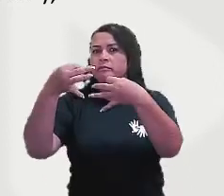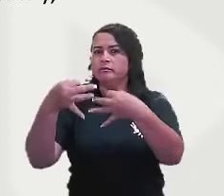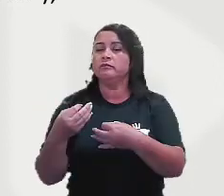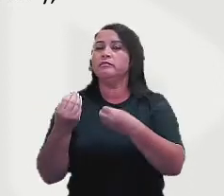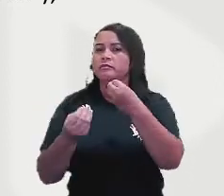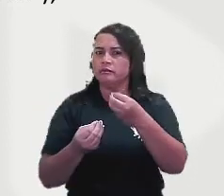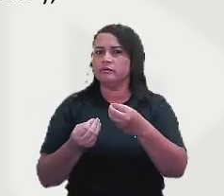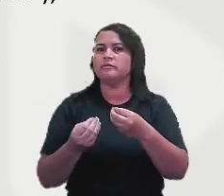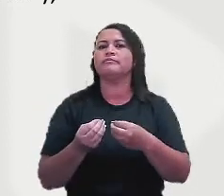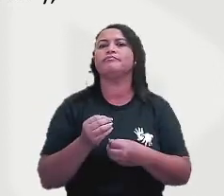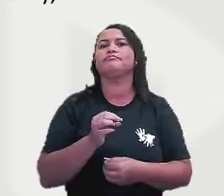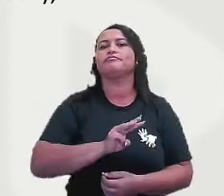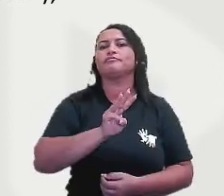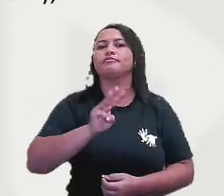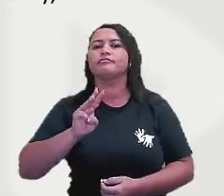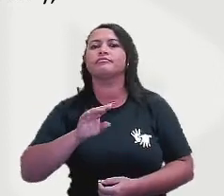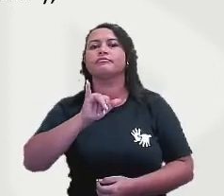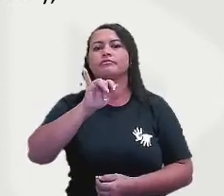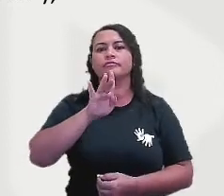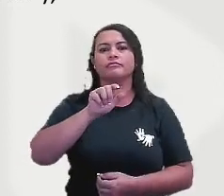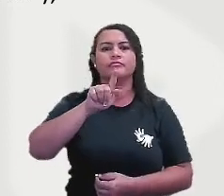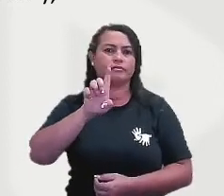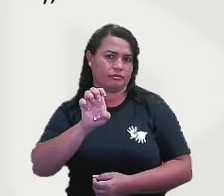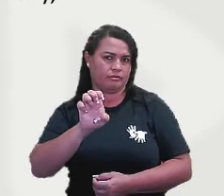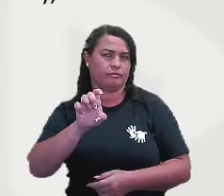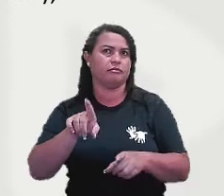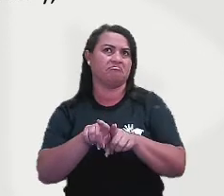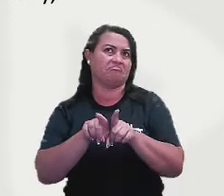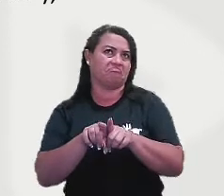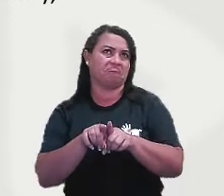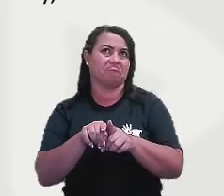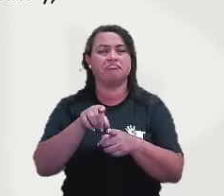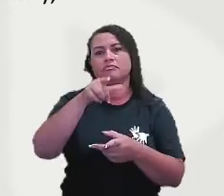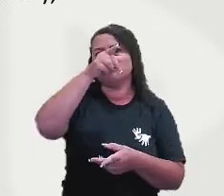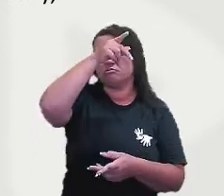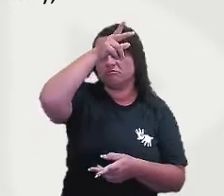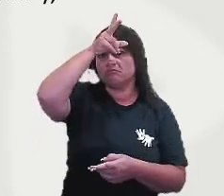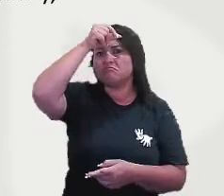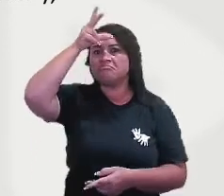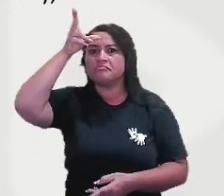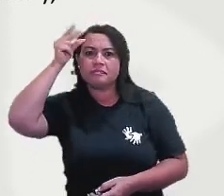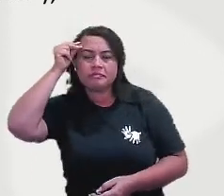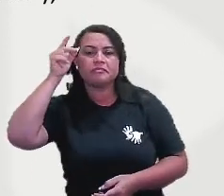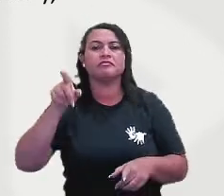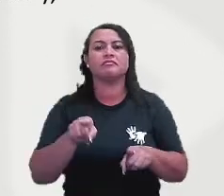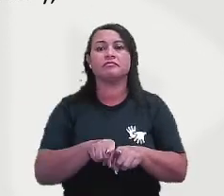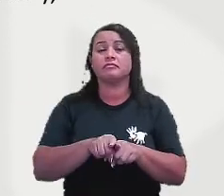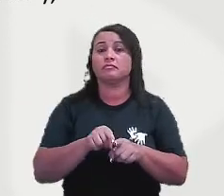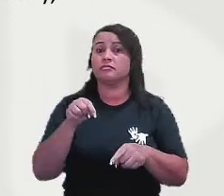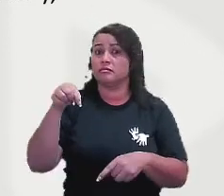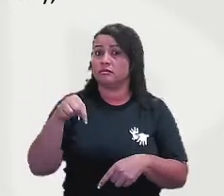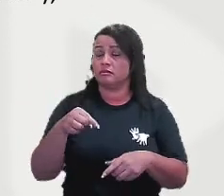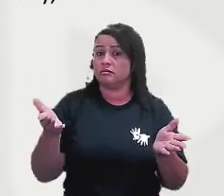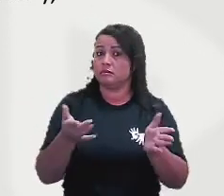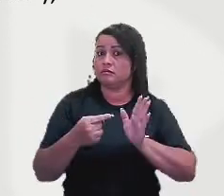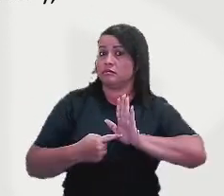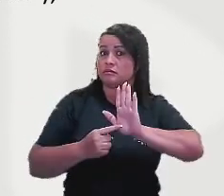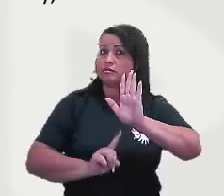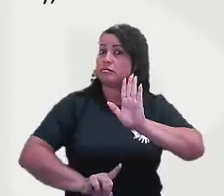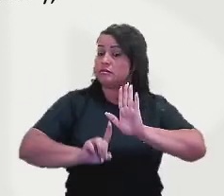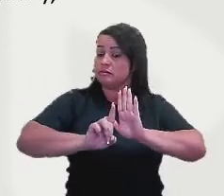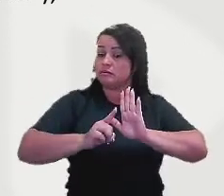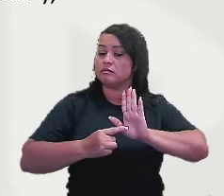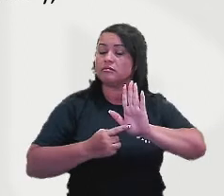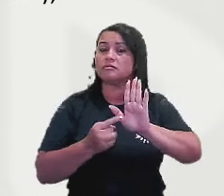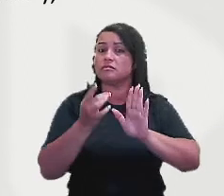sites do IBGE, nos sites da prefeitura e tudo mais. Aqui eu quis trazer aproximadamente para facilitar o nosso